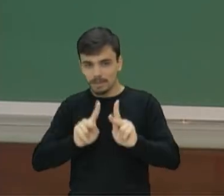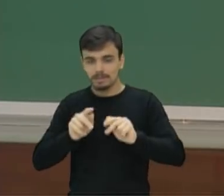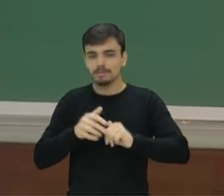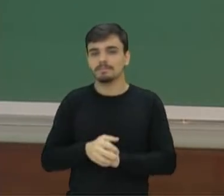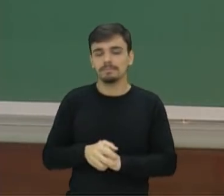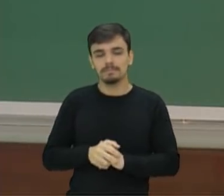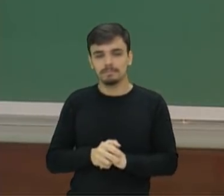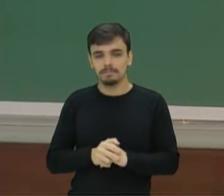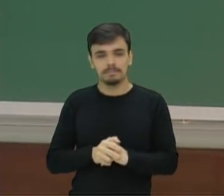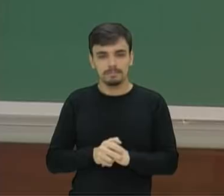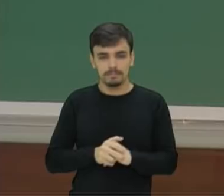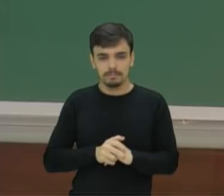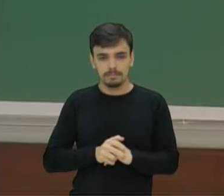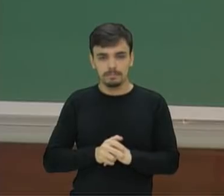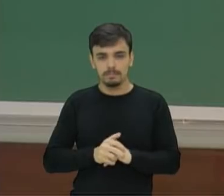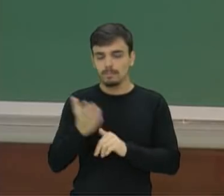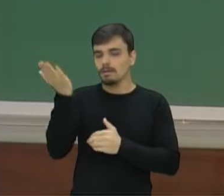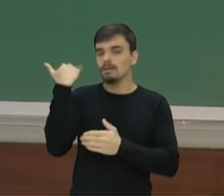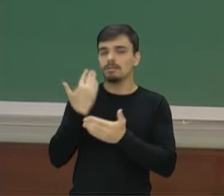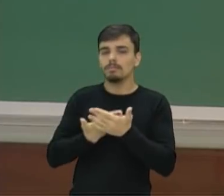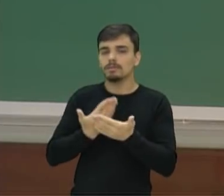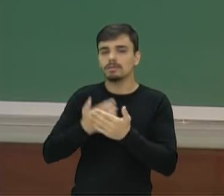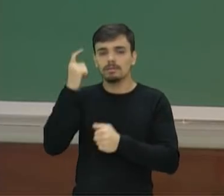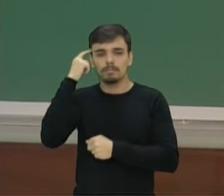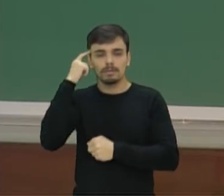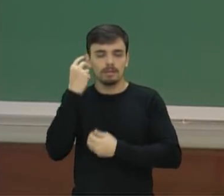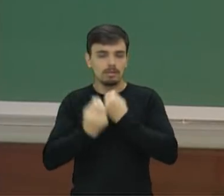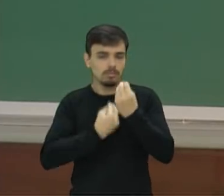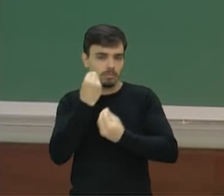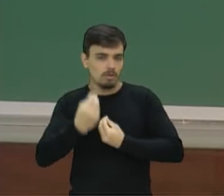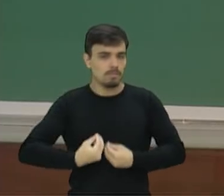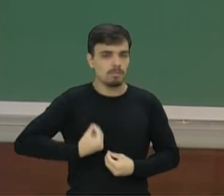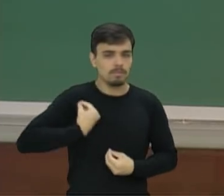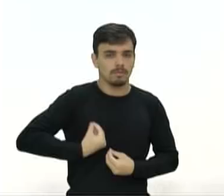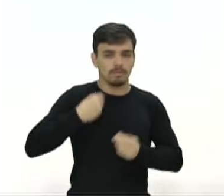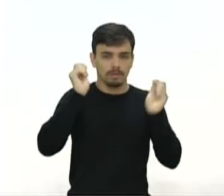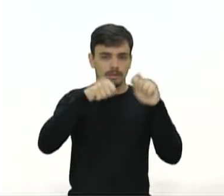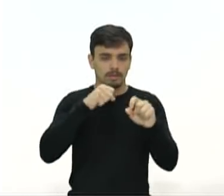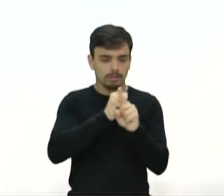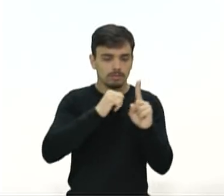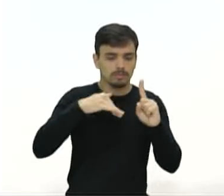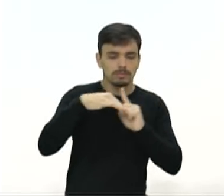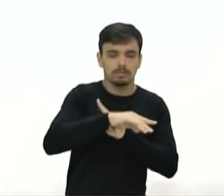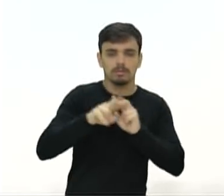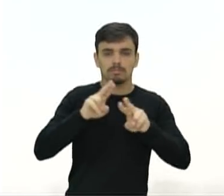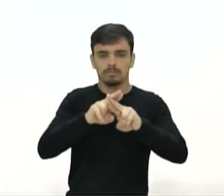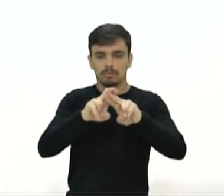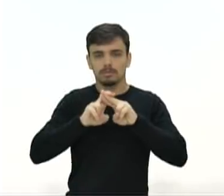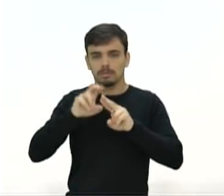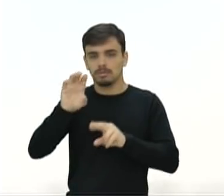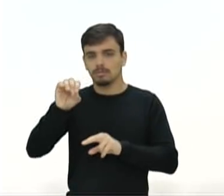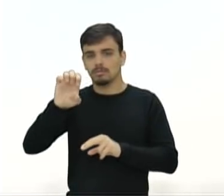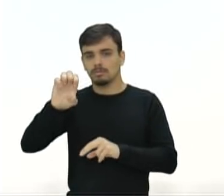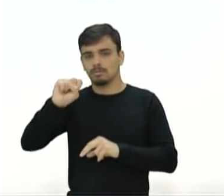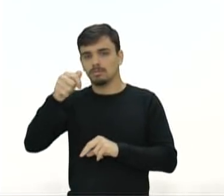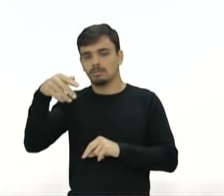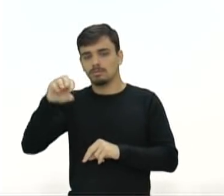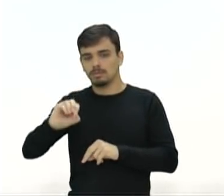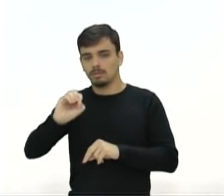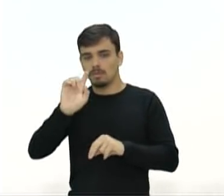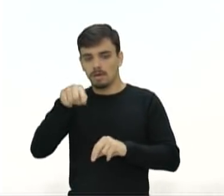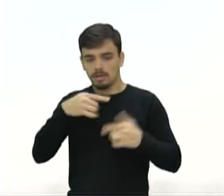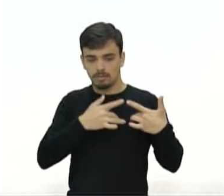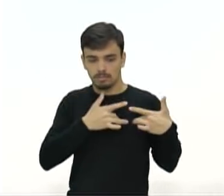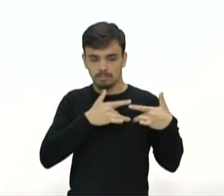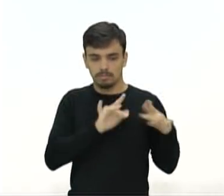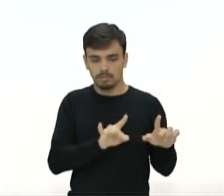aulas anteriores, a gente pensou um pouco sobre como conseguimos viver em sociedade, pela coesão social que vem da solidariedade.